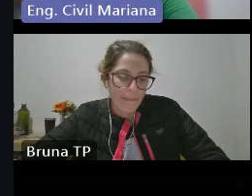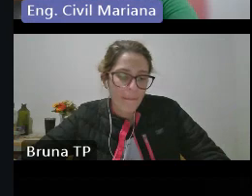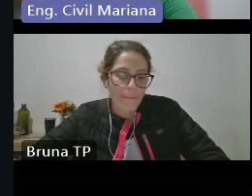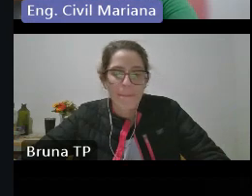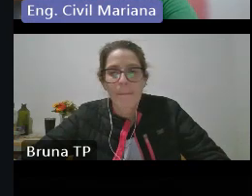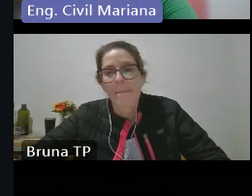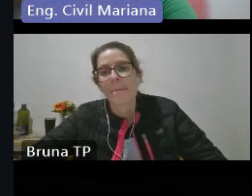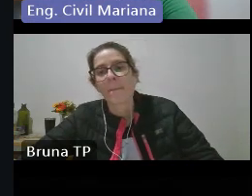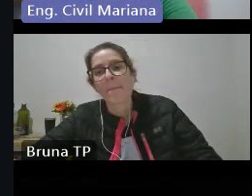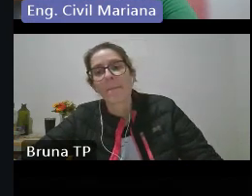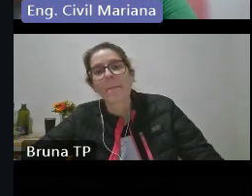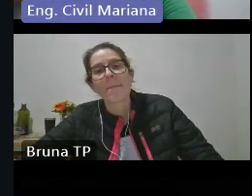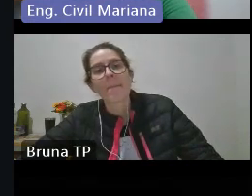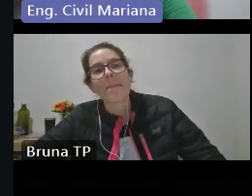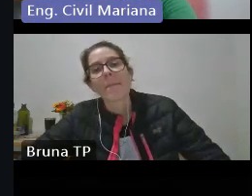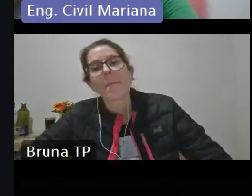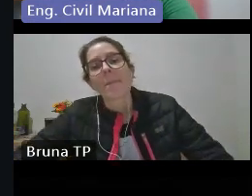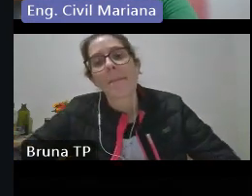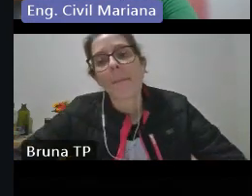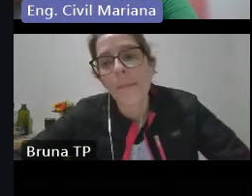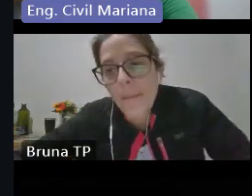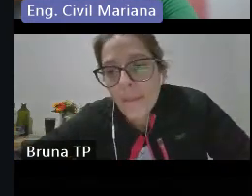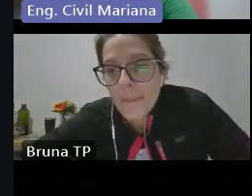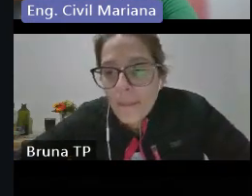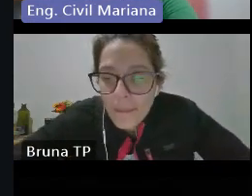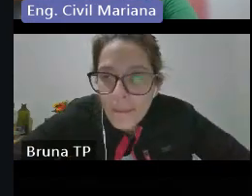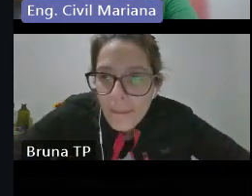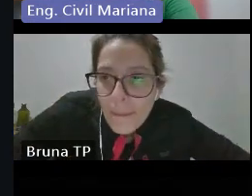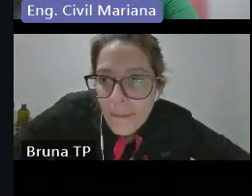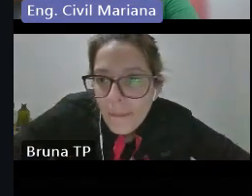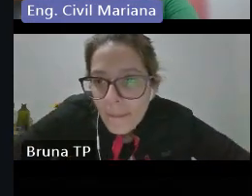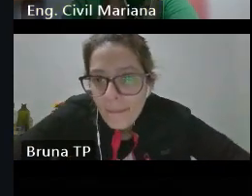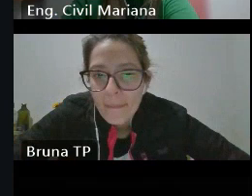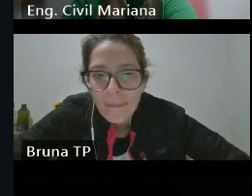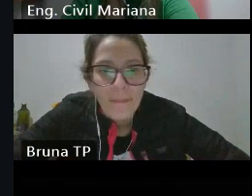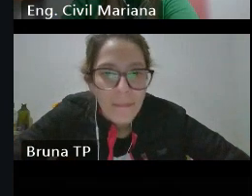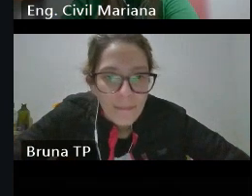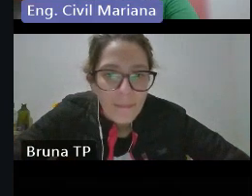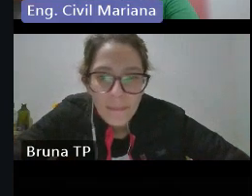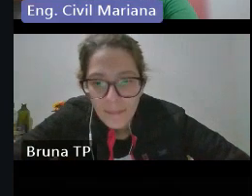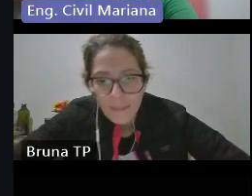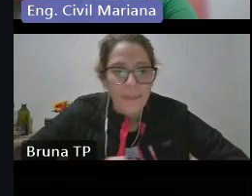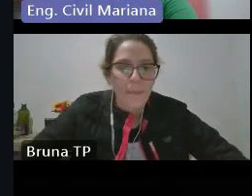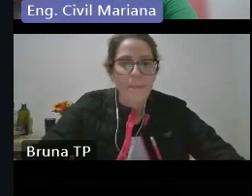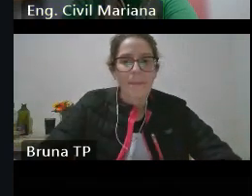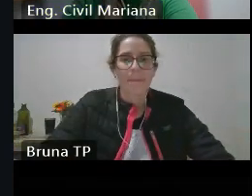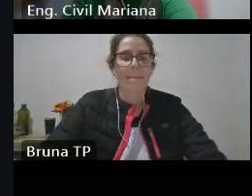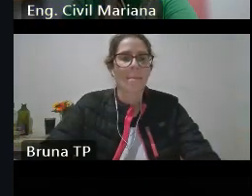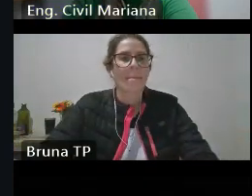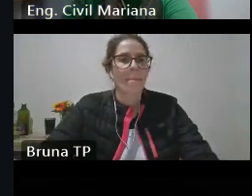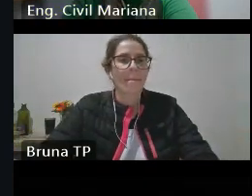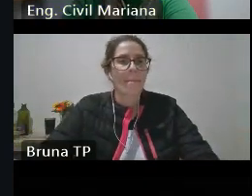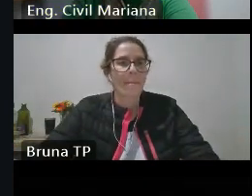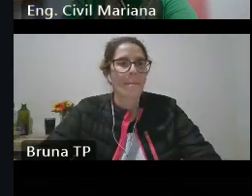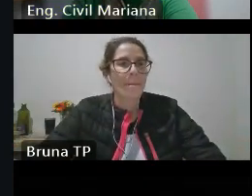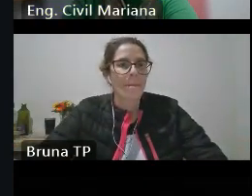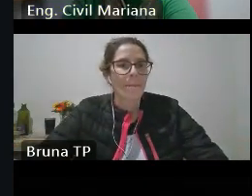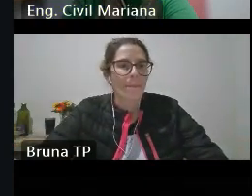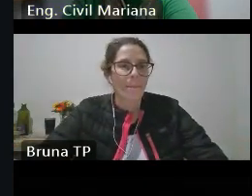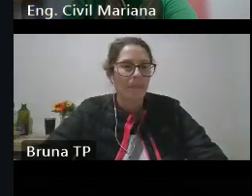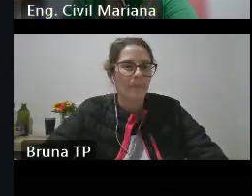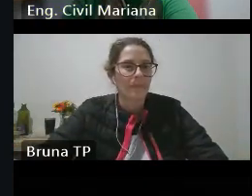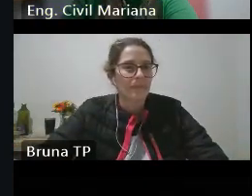faz uns 10 dias que isso aconteceu. E até agora a gente não tem nada concreto. Será que Então, não há algum problema na fundação só